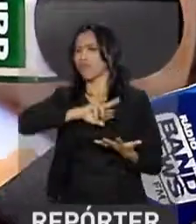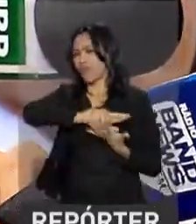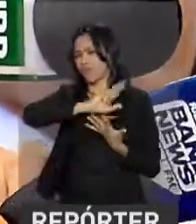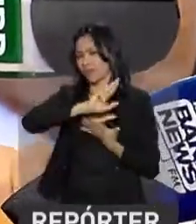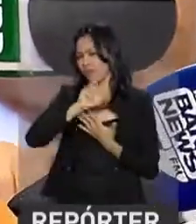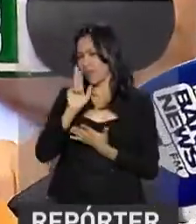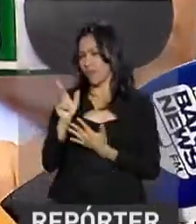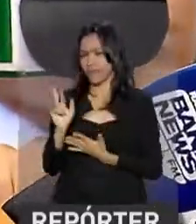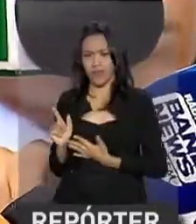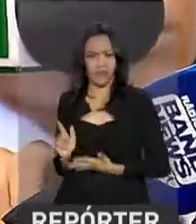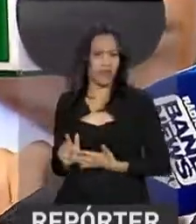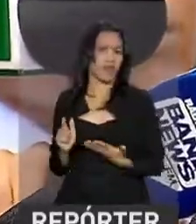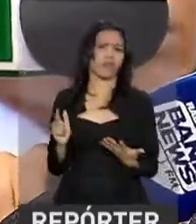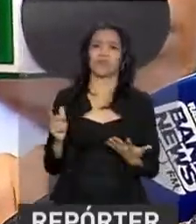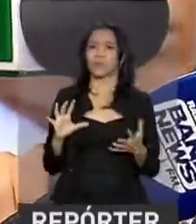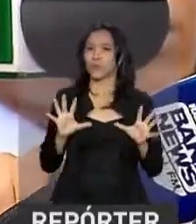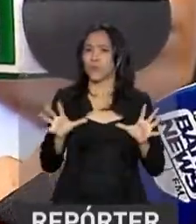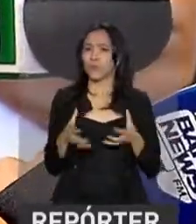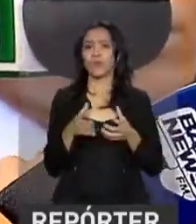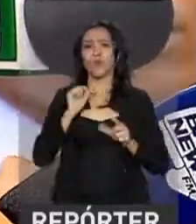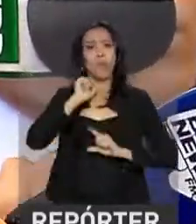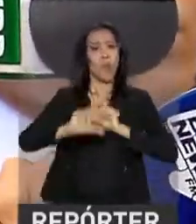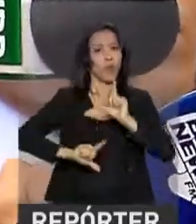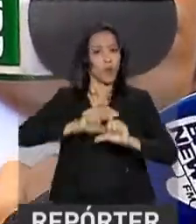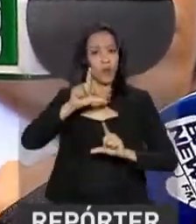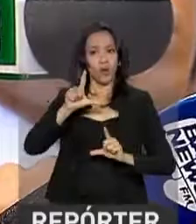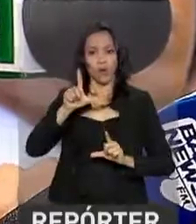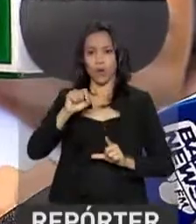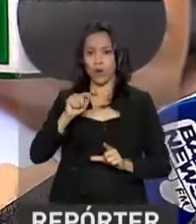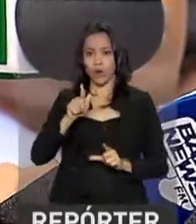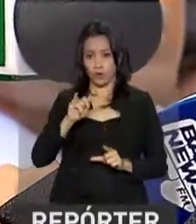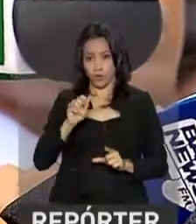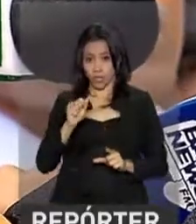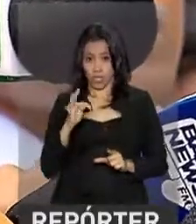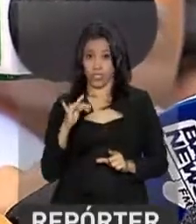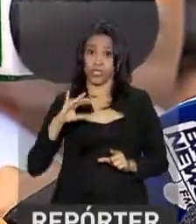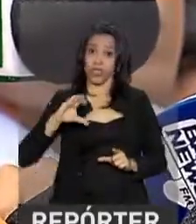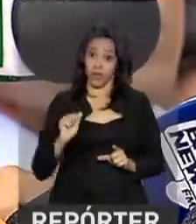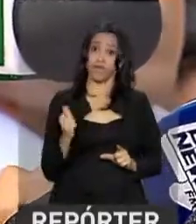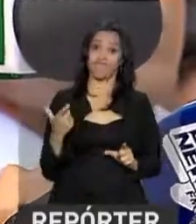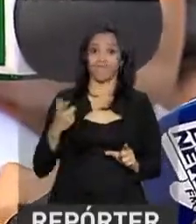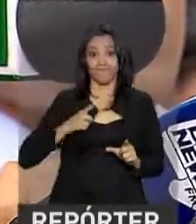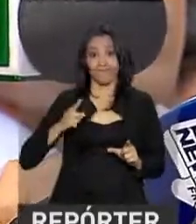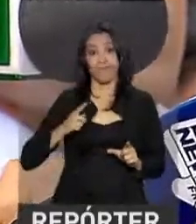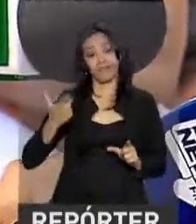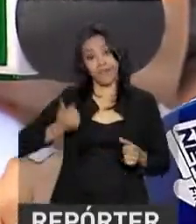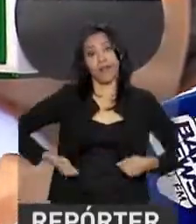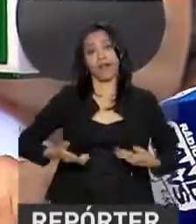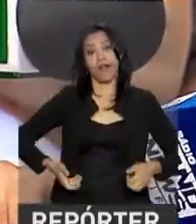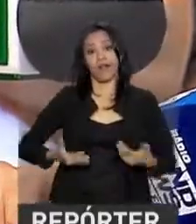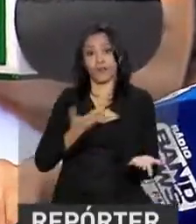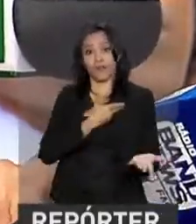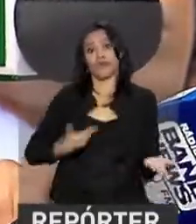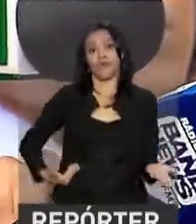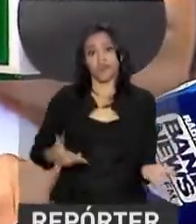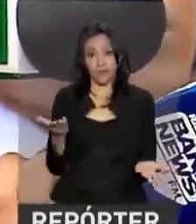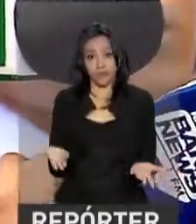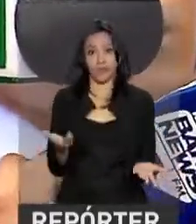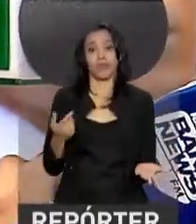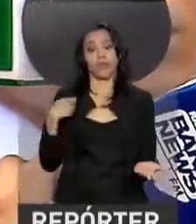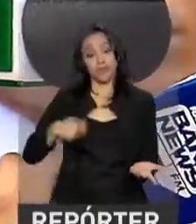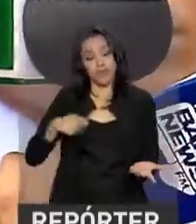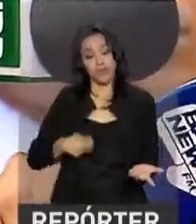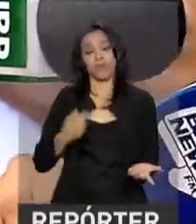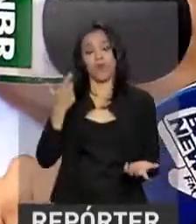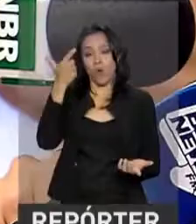enfim a todo o empenho para que tudo ocorra bem isso é gasto público que nós queremos é zelar por esse gasto mas